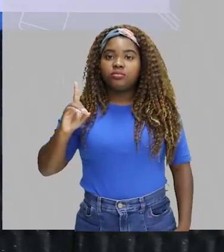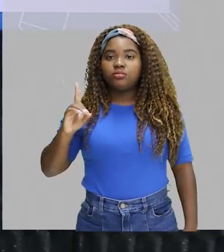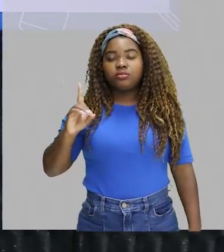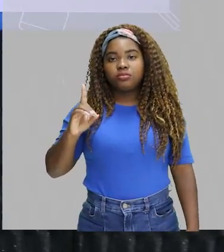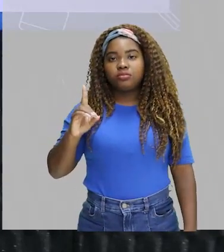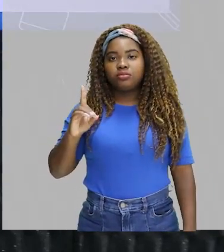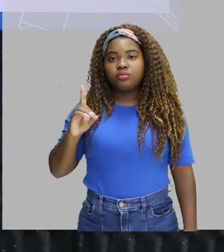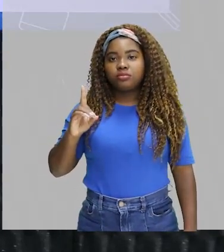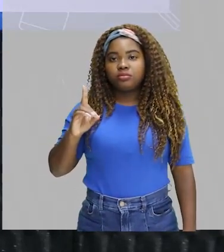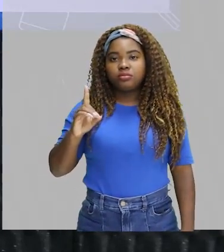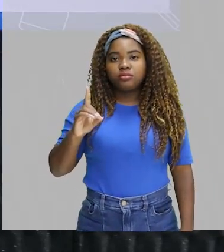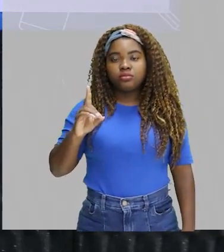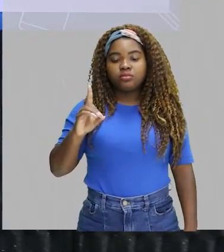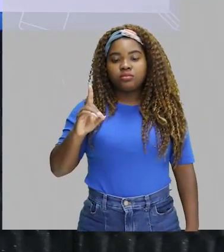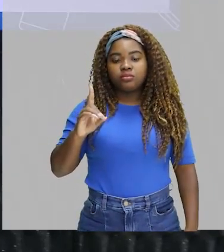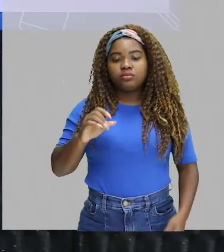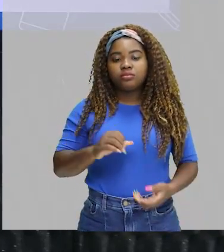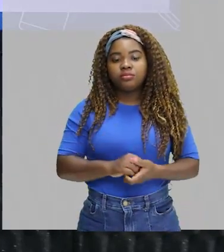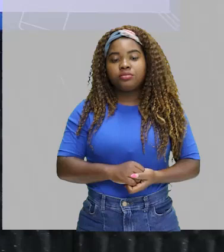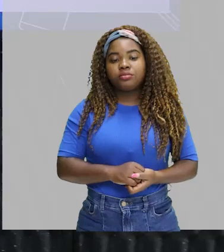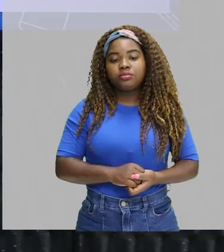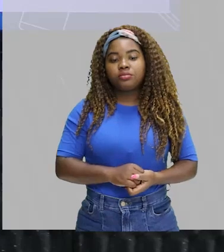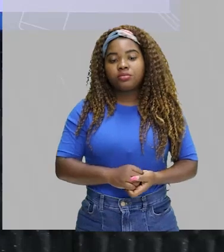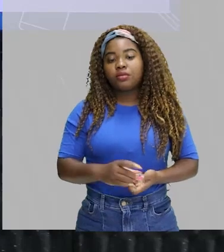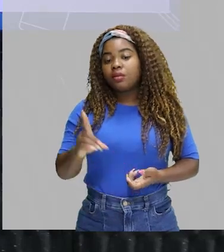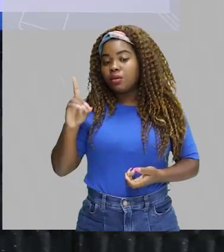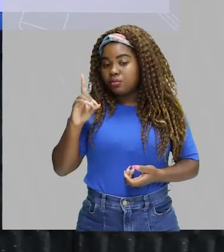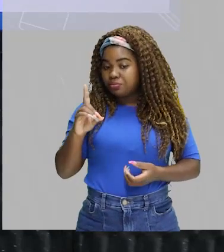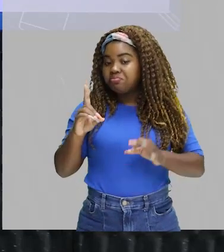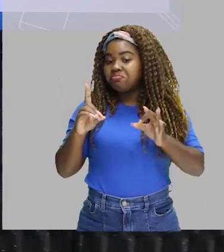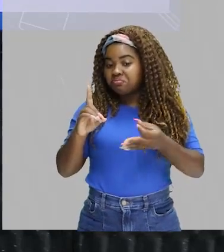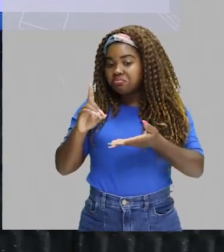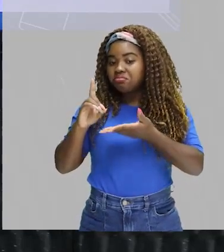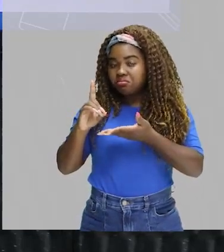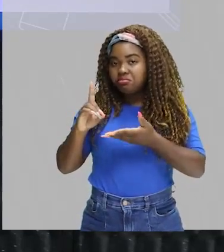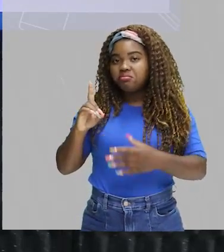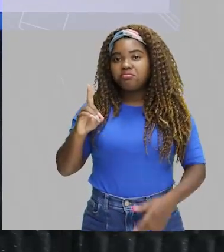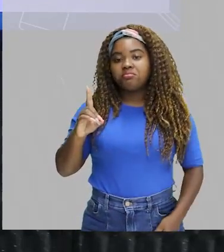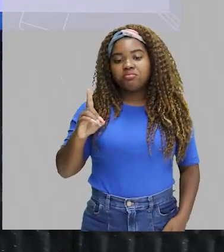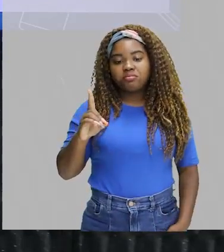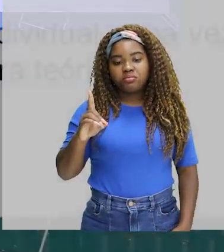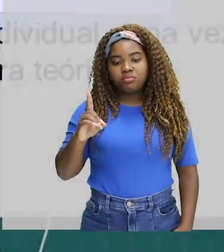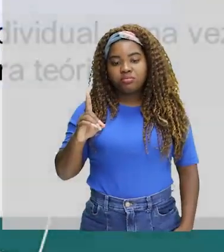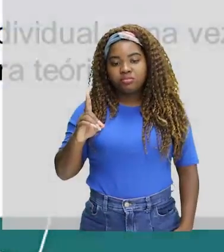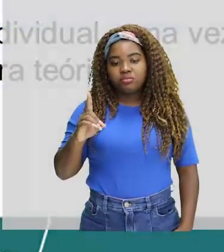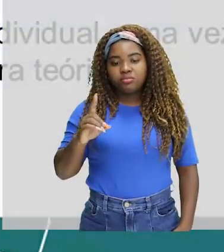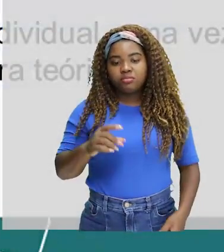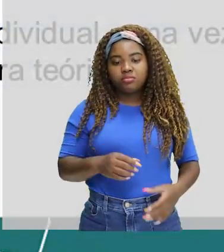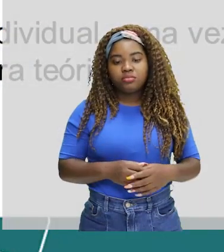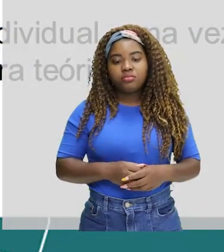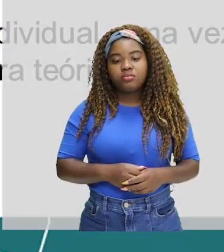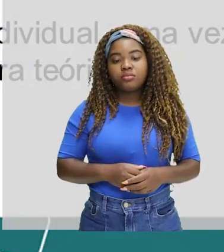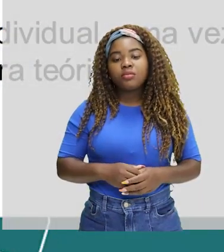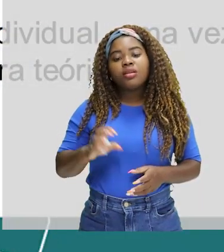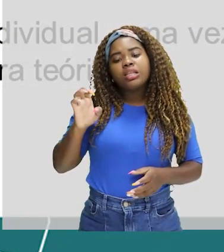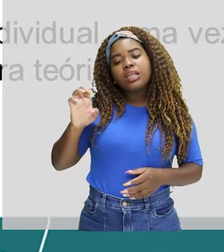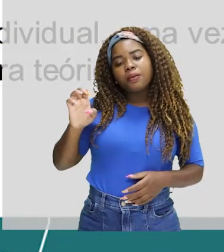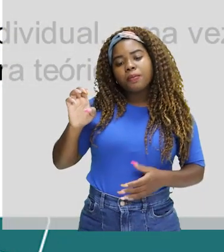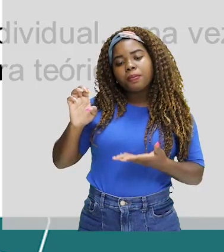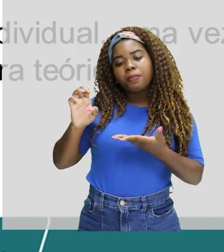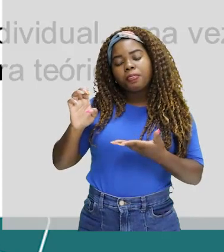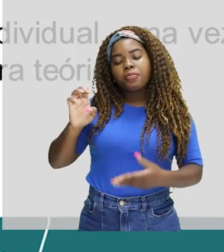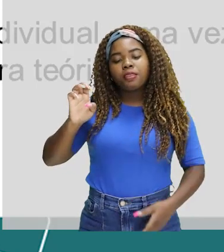que a letra B de bola. Então a letra D de dado, ela está bem mais dentro do contexto. A letra